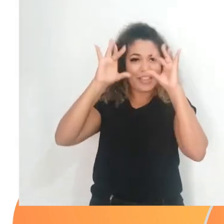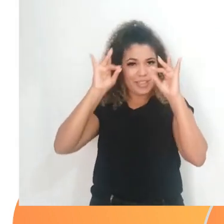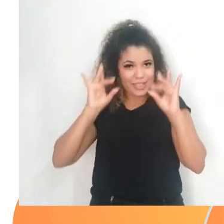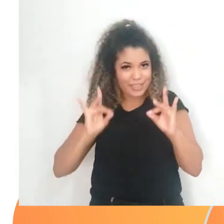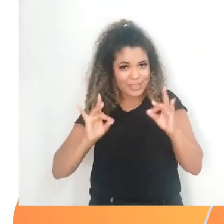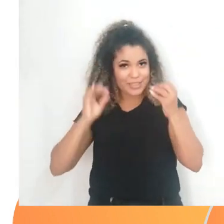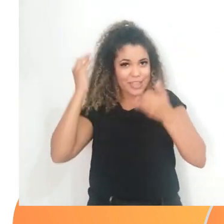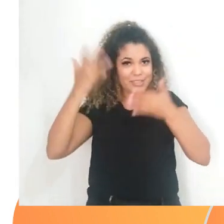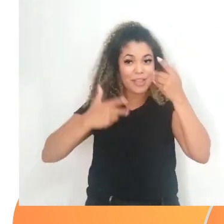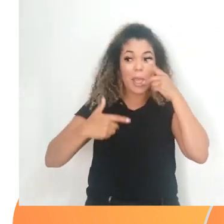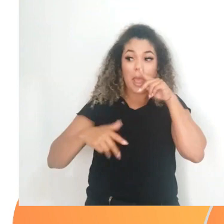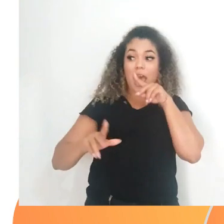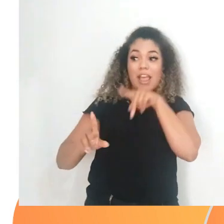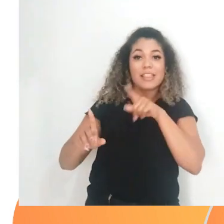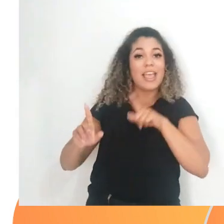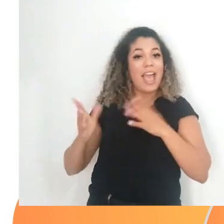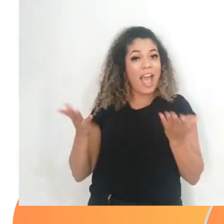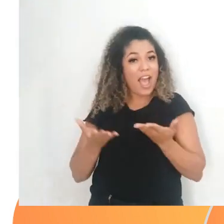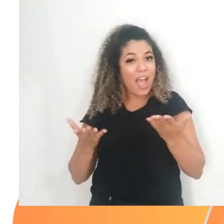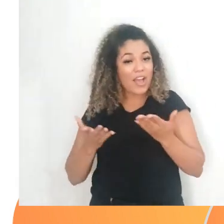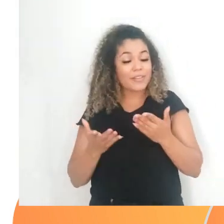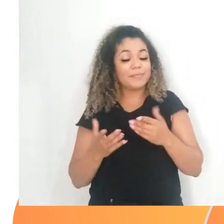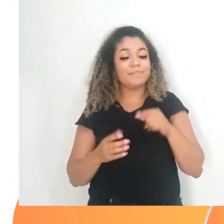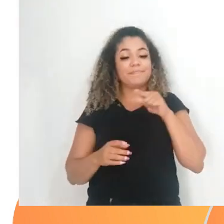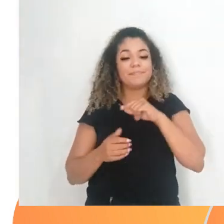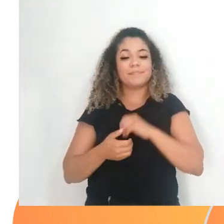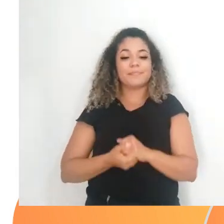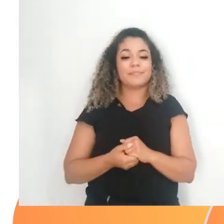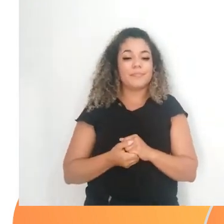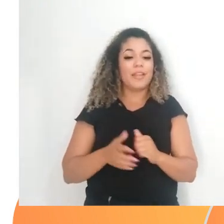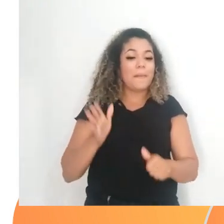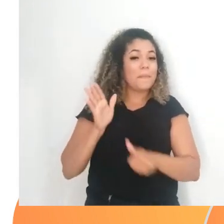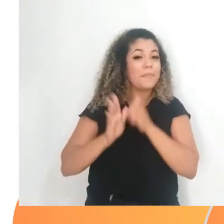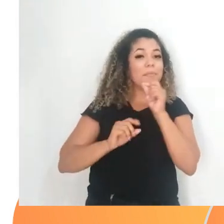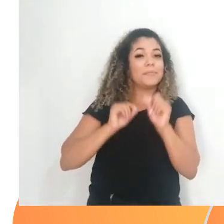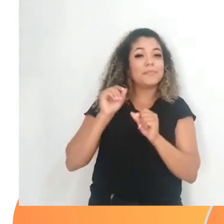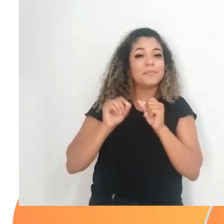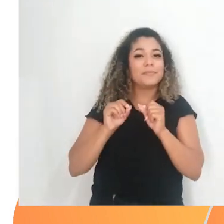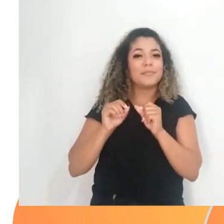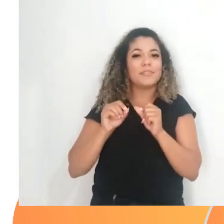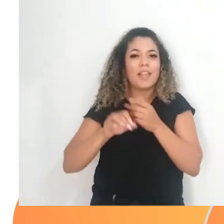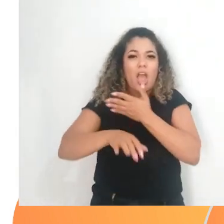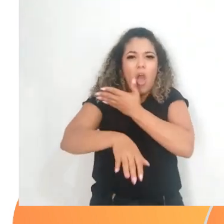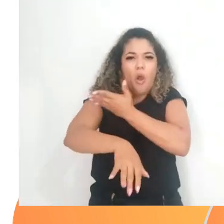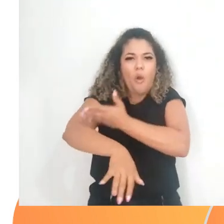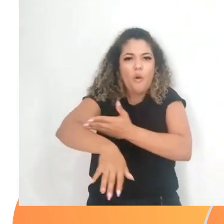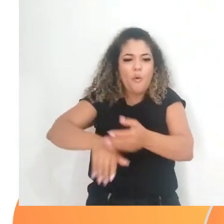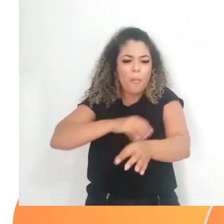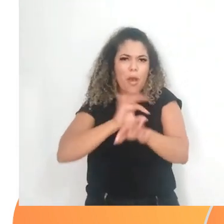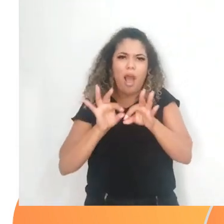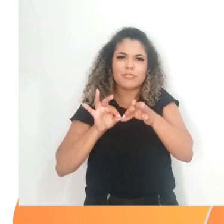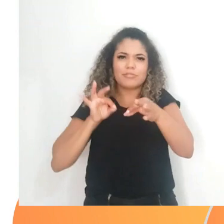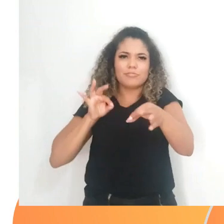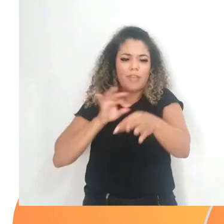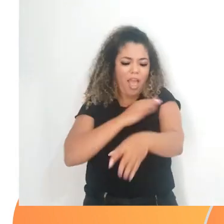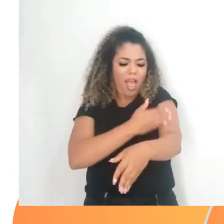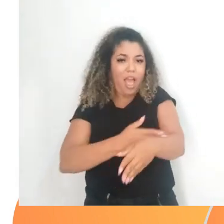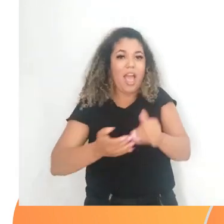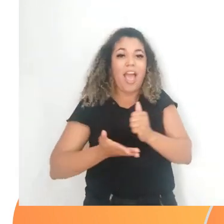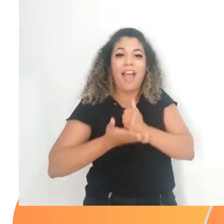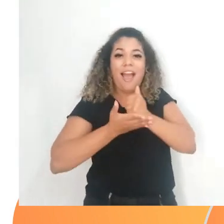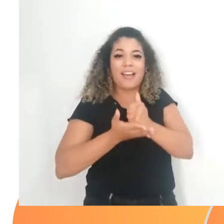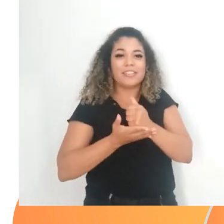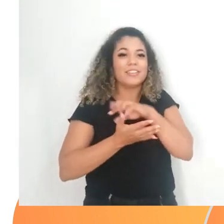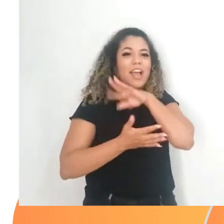falamos anteriormente estão presentes aqui nesse robô. O primeiro deles, os braços longos que ajudam